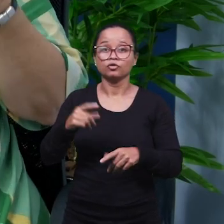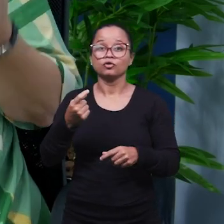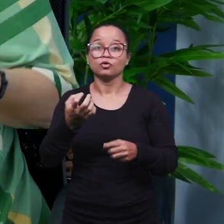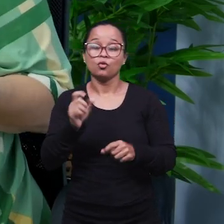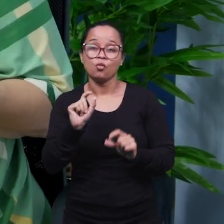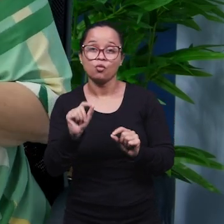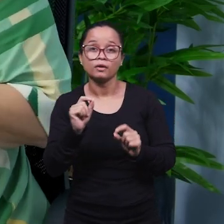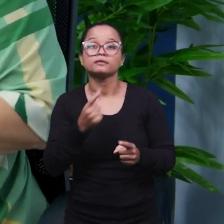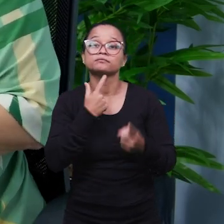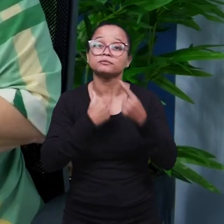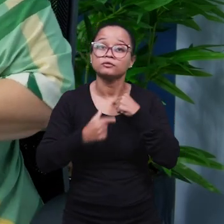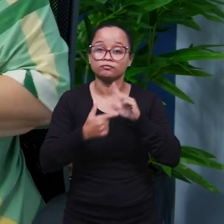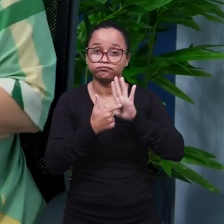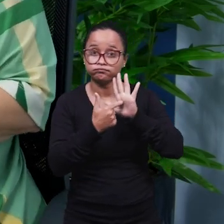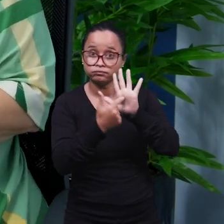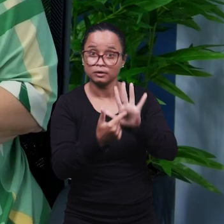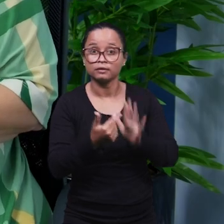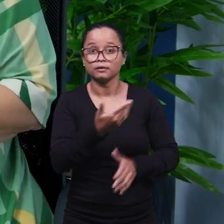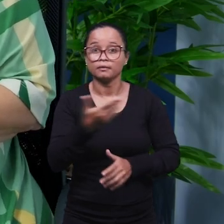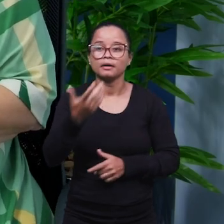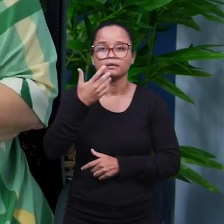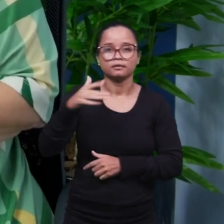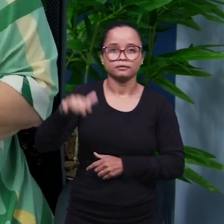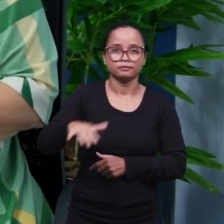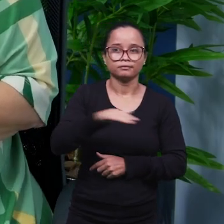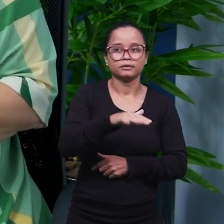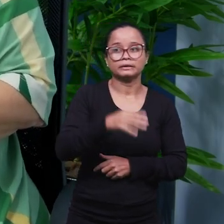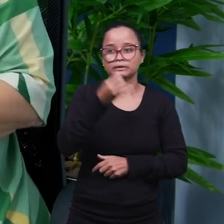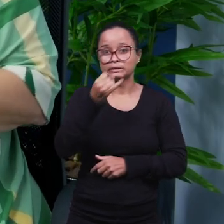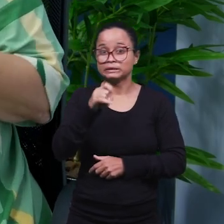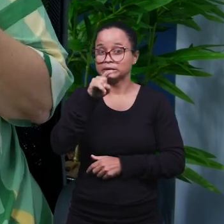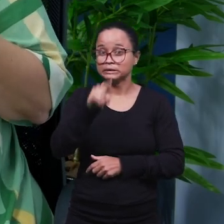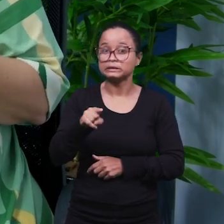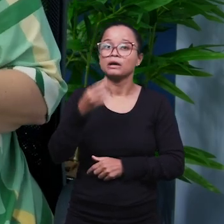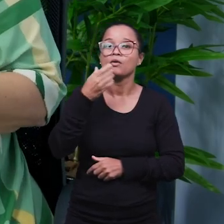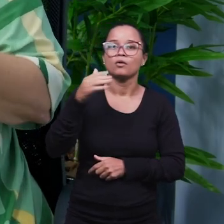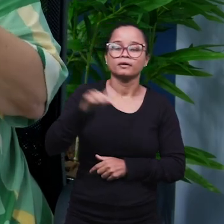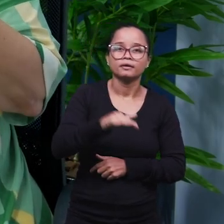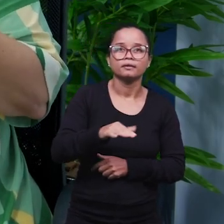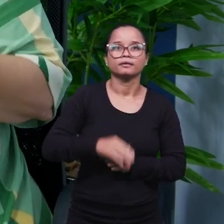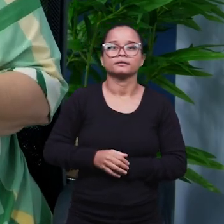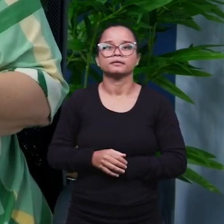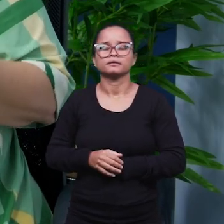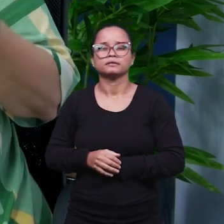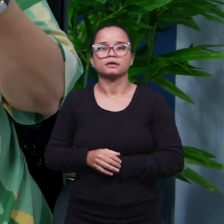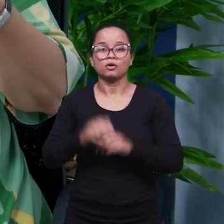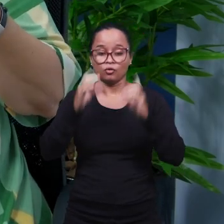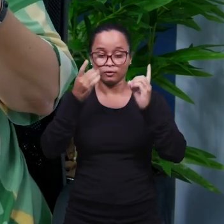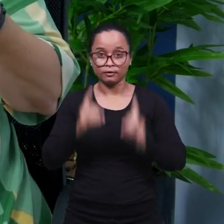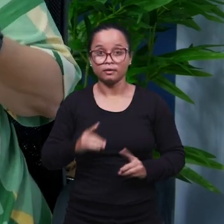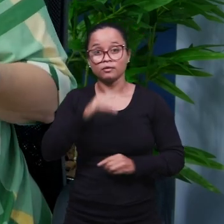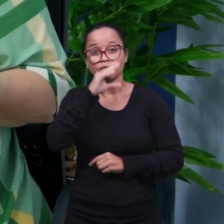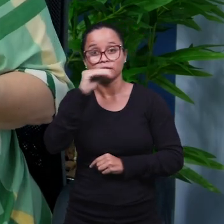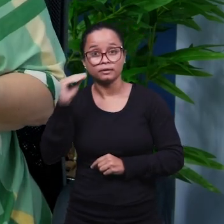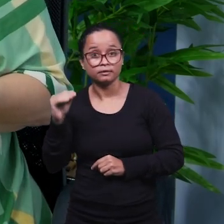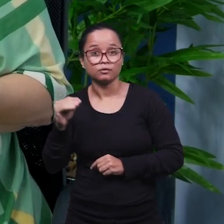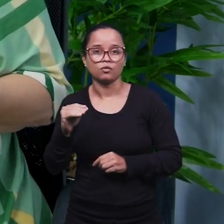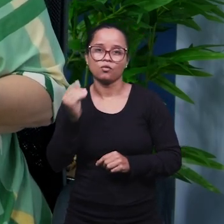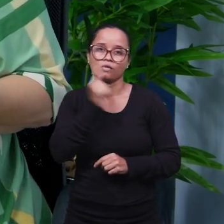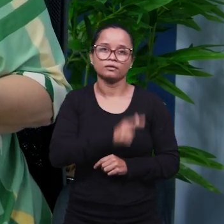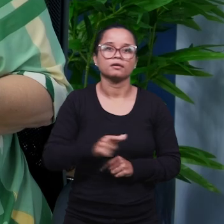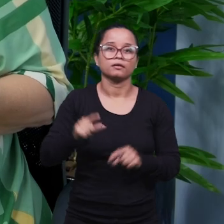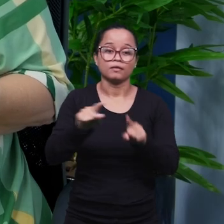eu quero demonstrar, falar para a criança. Então, se a sua criança com deficiência, seu adolescente, consegue ficar